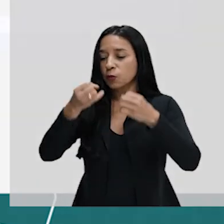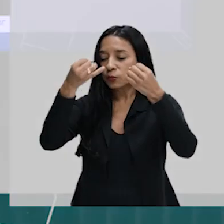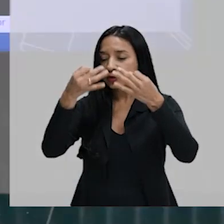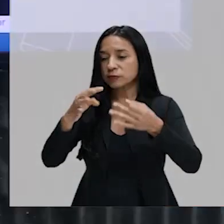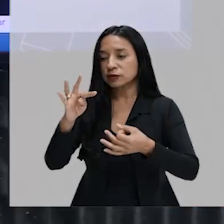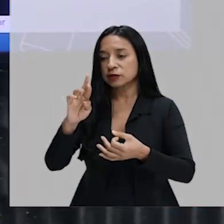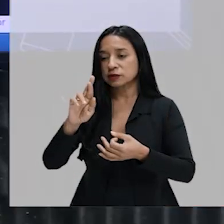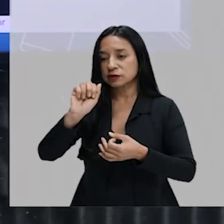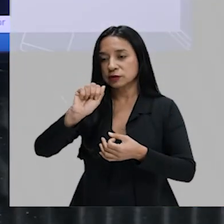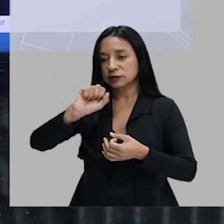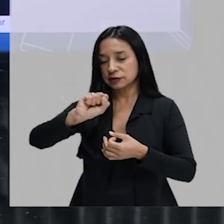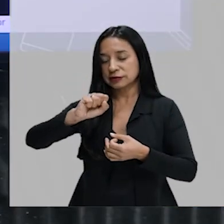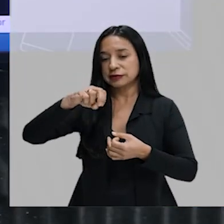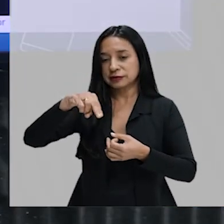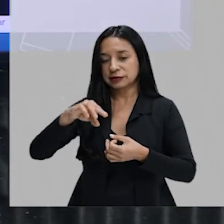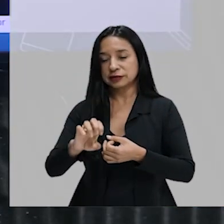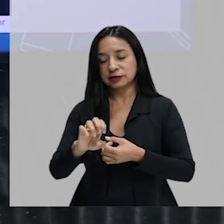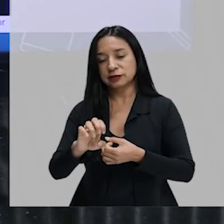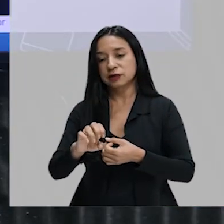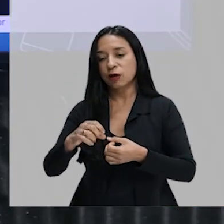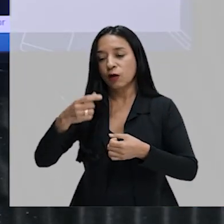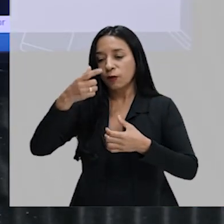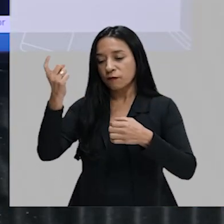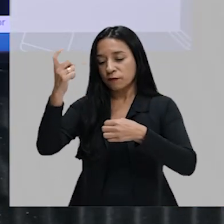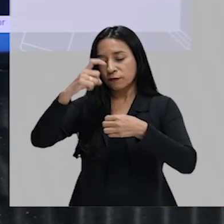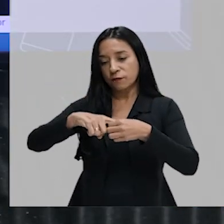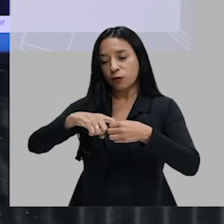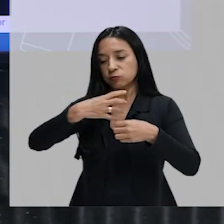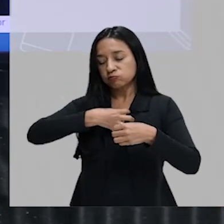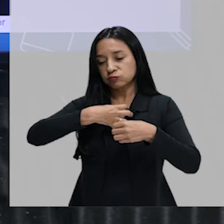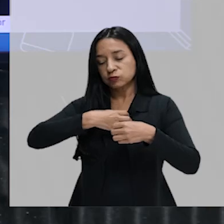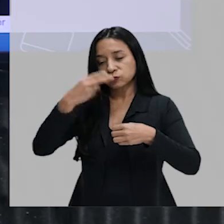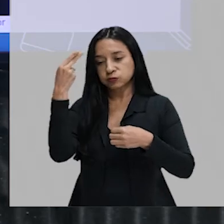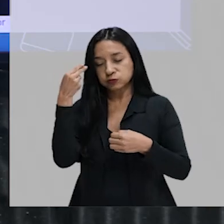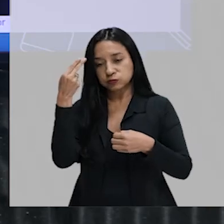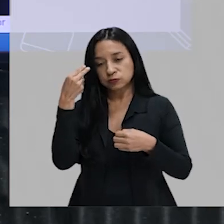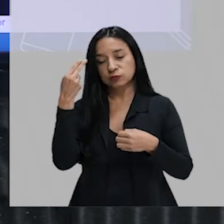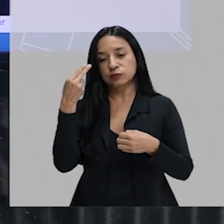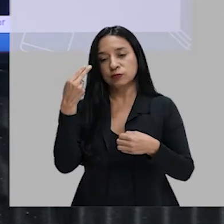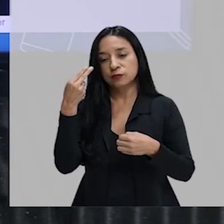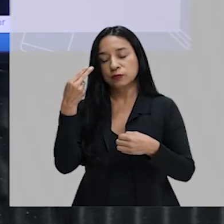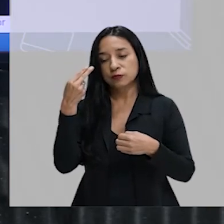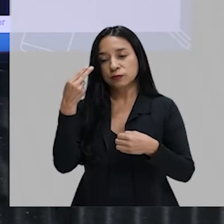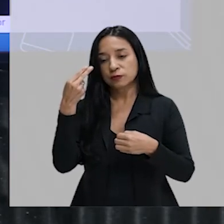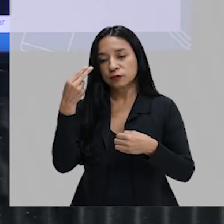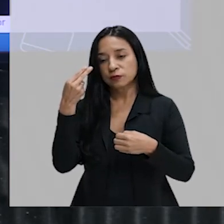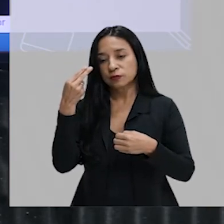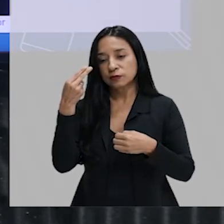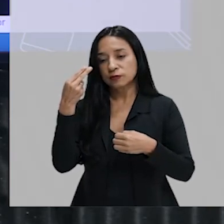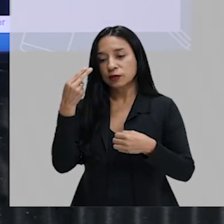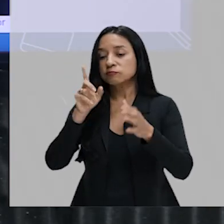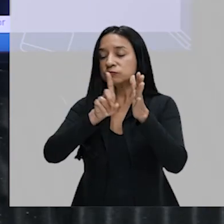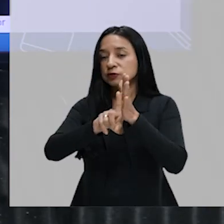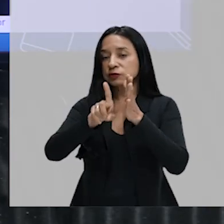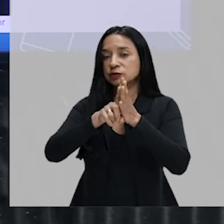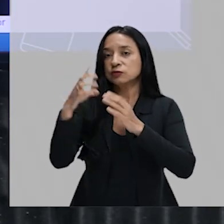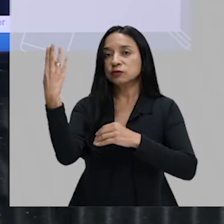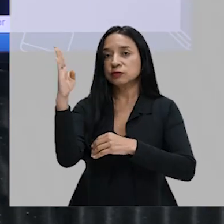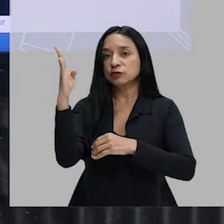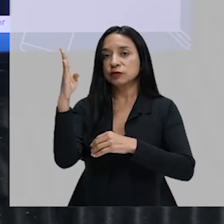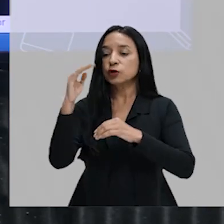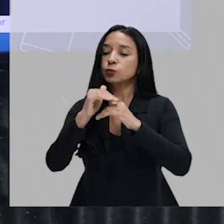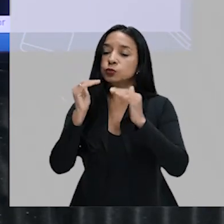está envolvido ali por outras pessoas, por outros indivíduos, ali está o poder da cura. Já